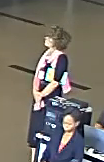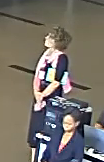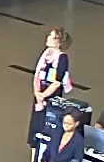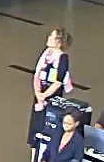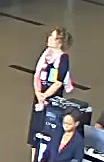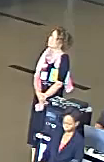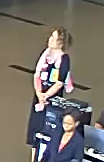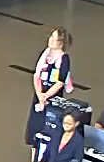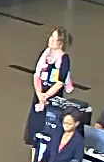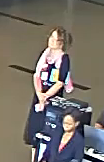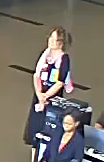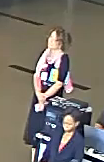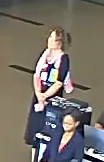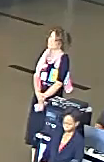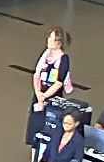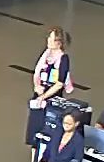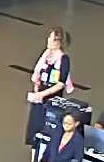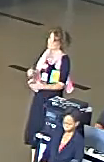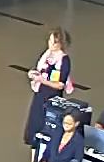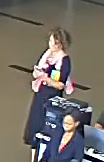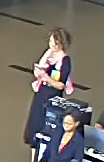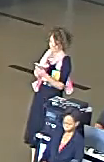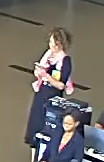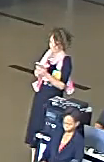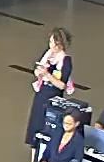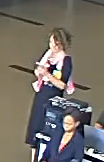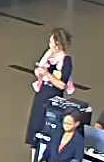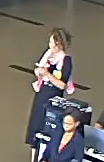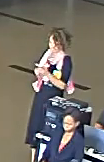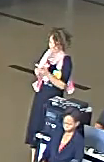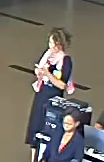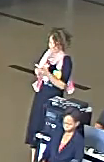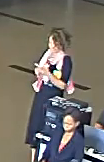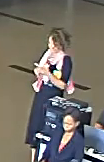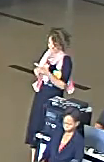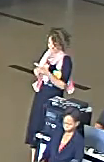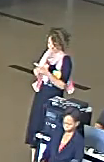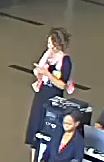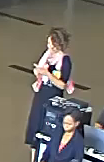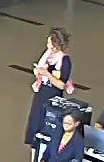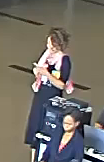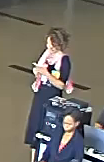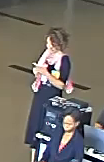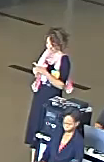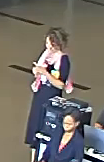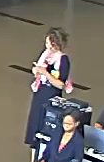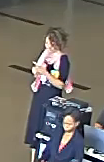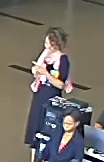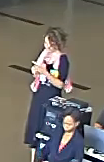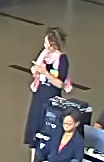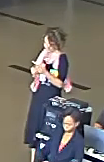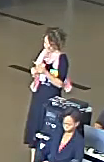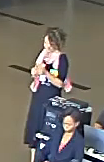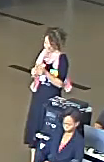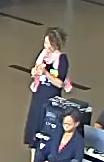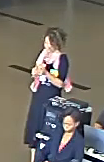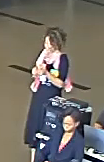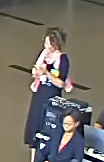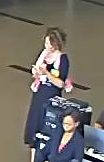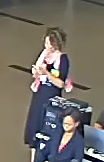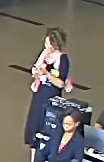nós vamos voltar aqui para mais audiências e mais audiências então eu vou entregar para vocês o texto que é o texto desse